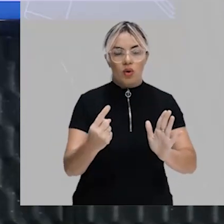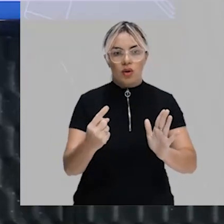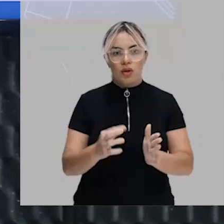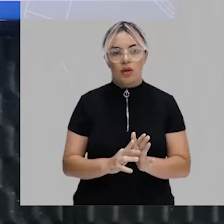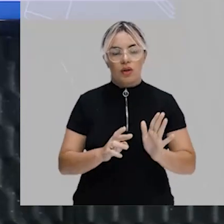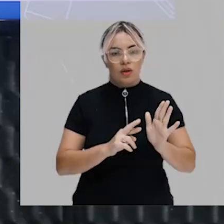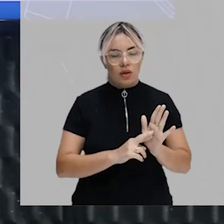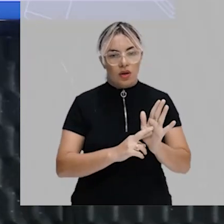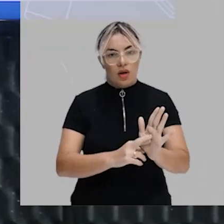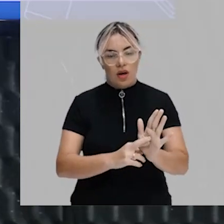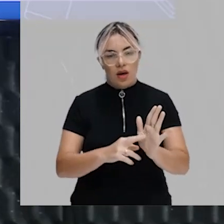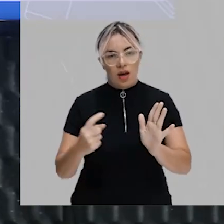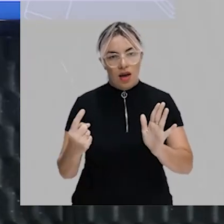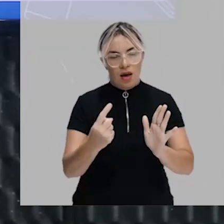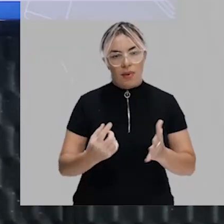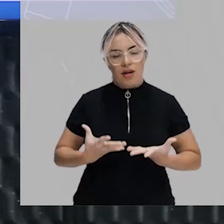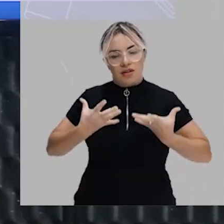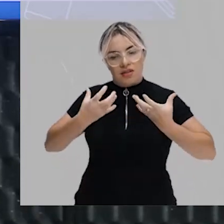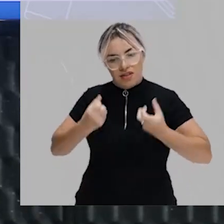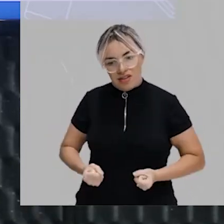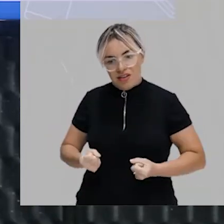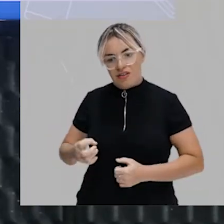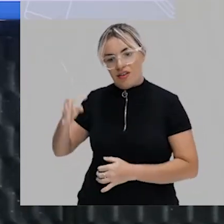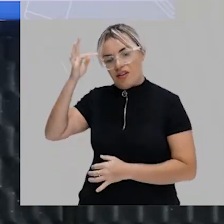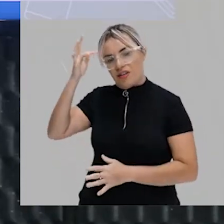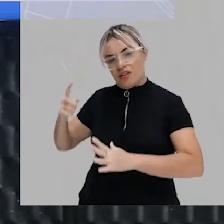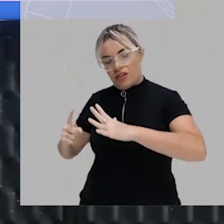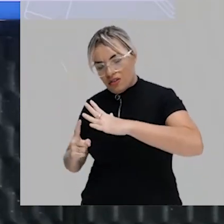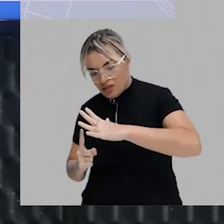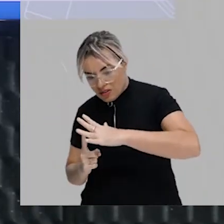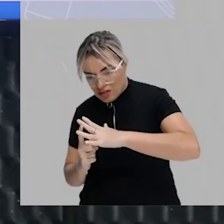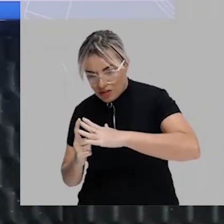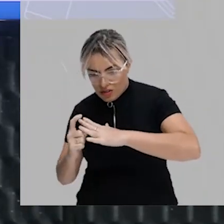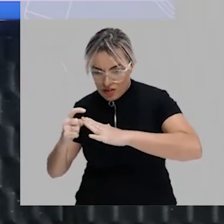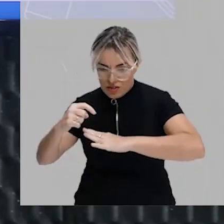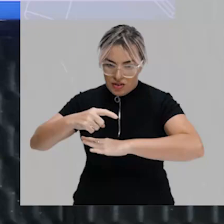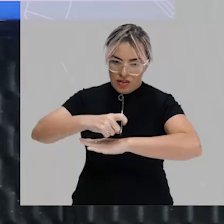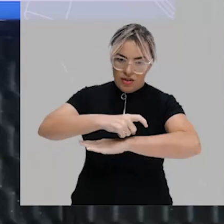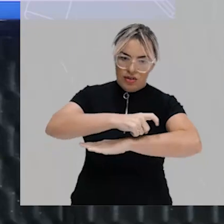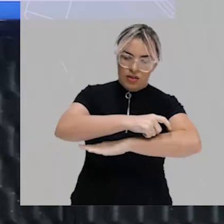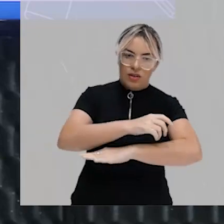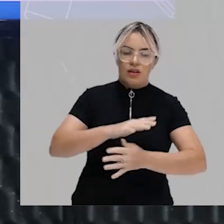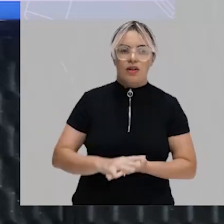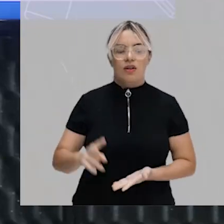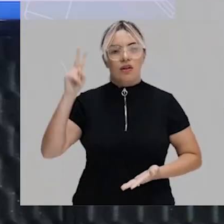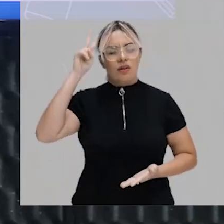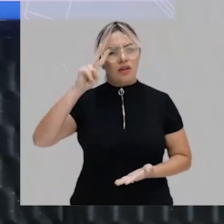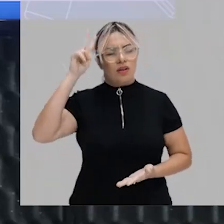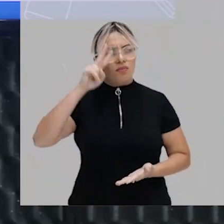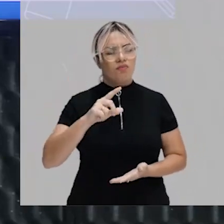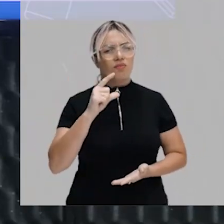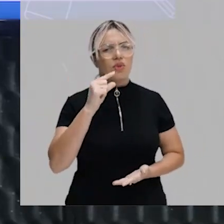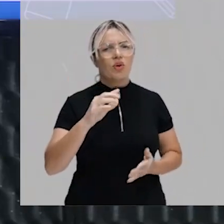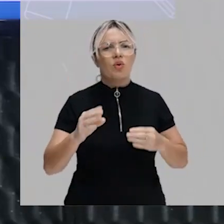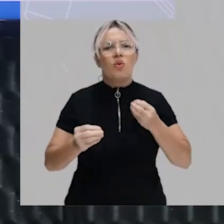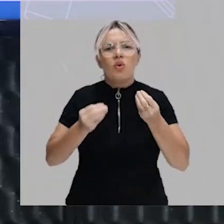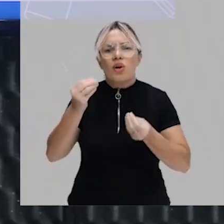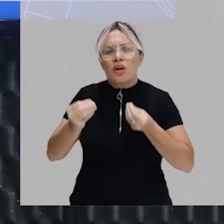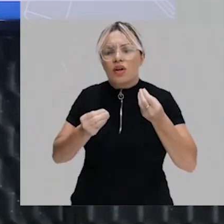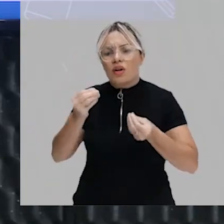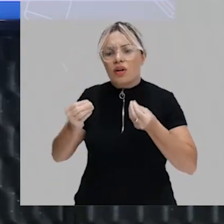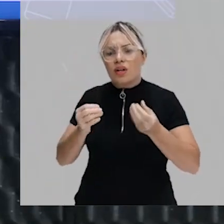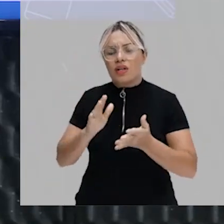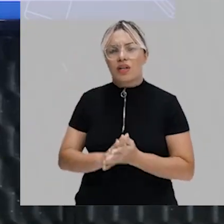a teoria da abiogênese. Então, para a gente saber quem é que defendia, a gente tem que lembrar um pouquinho o que é a